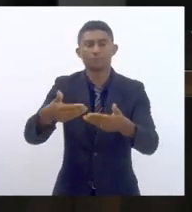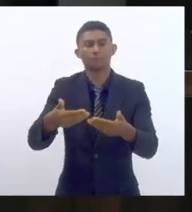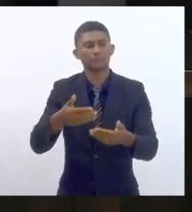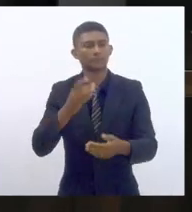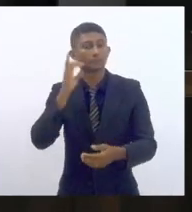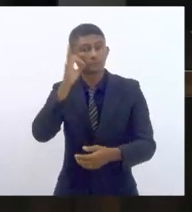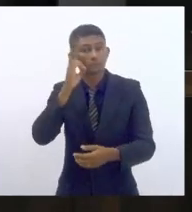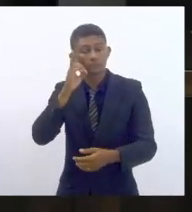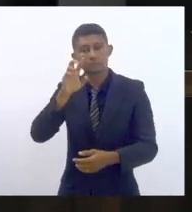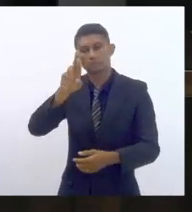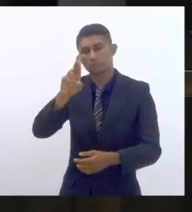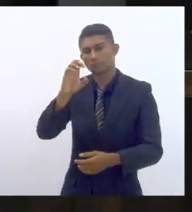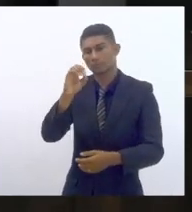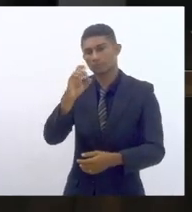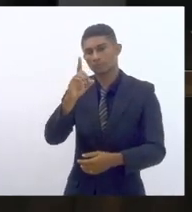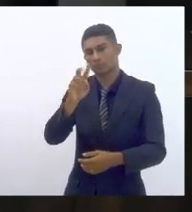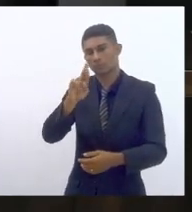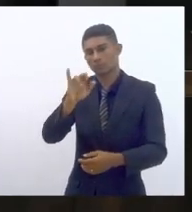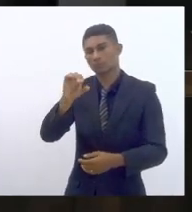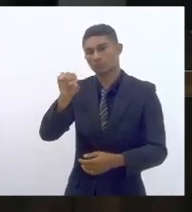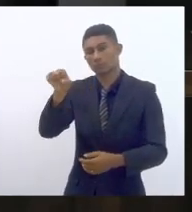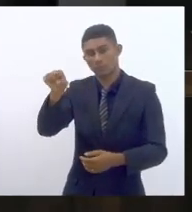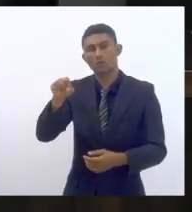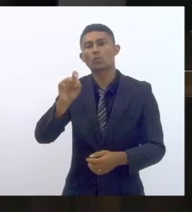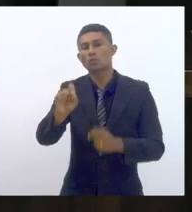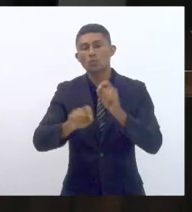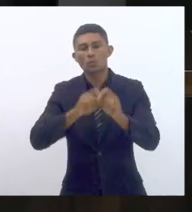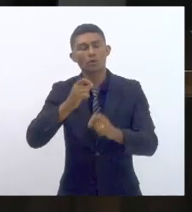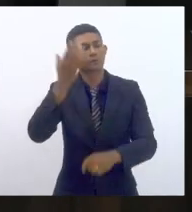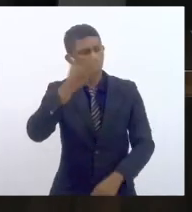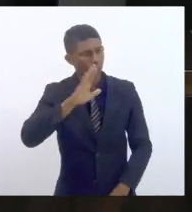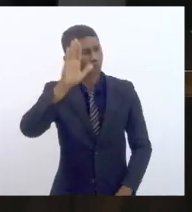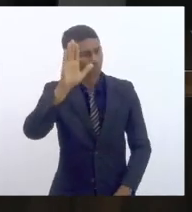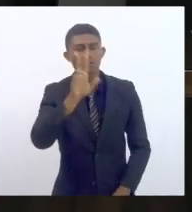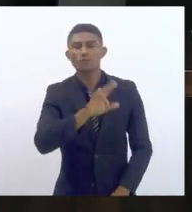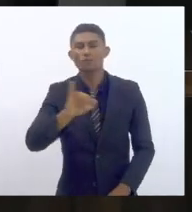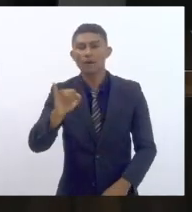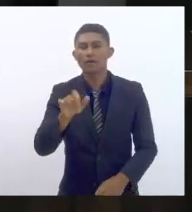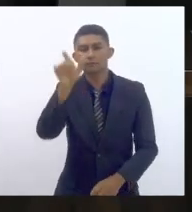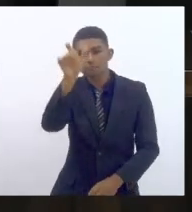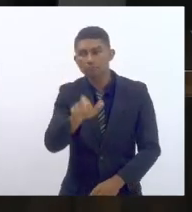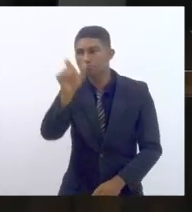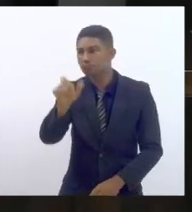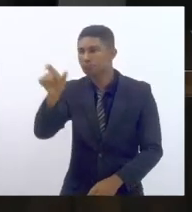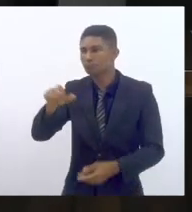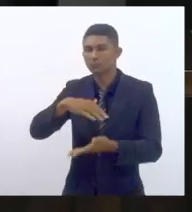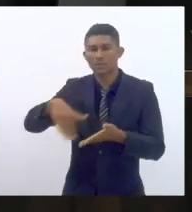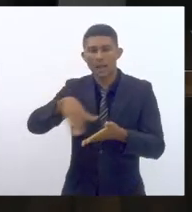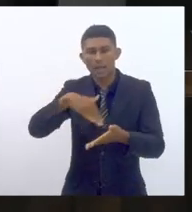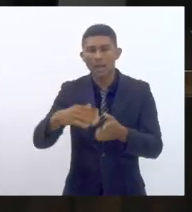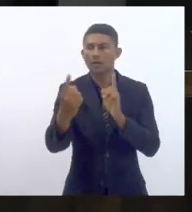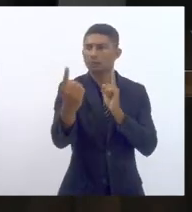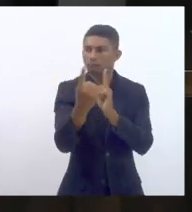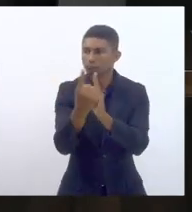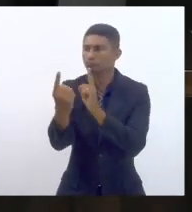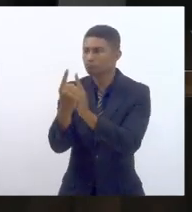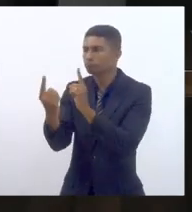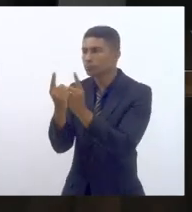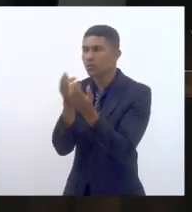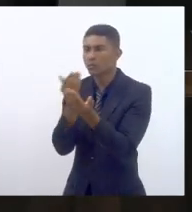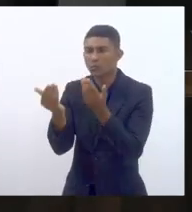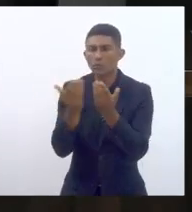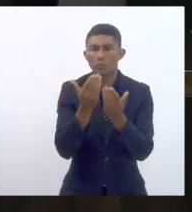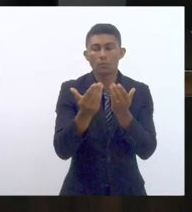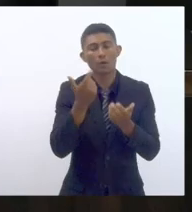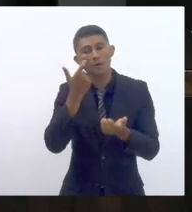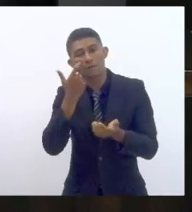comprometeu de fazer a reunião com os secretários de Planejamento, Fazenda, inclusive Rio e Previdência, para que a gente possa chegar a um